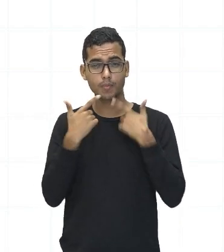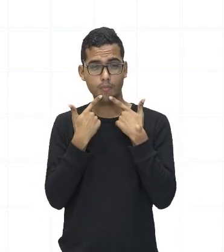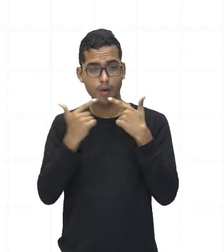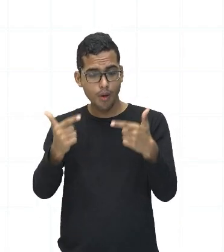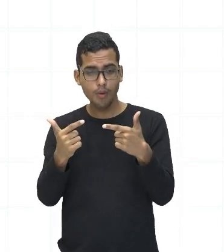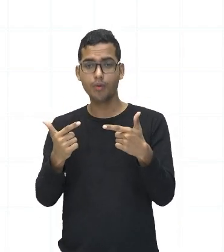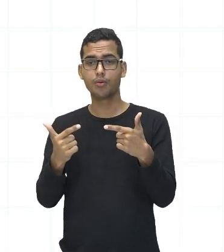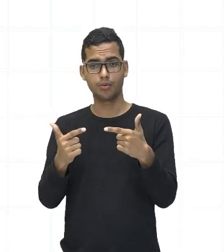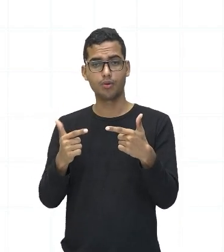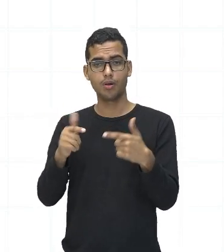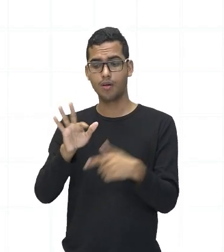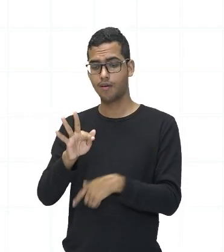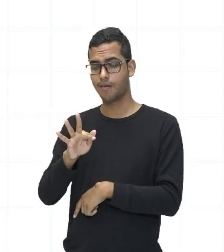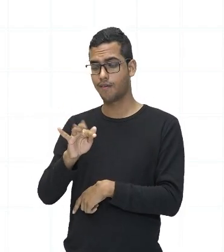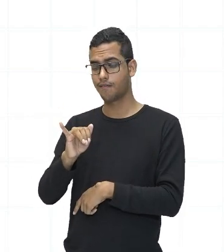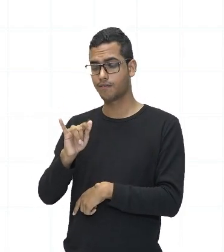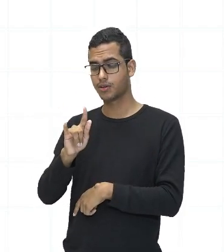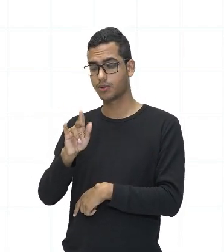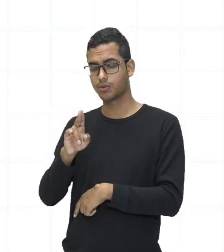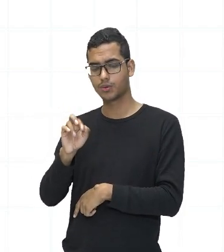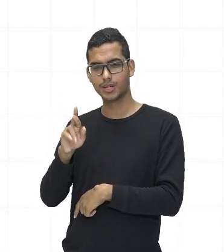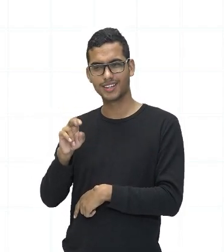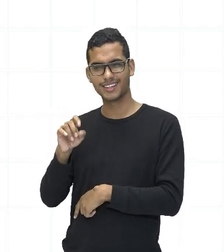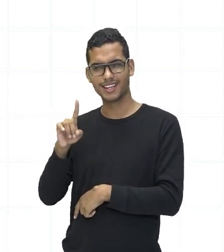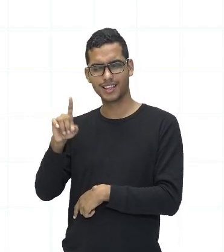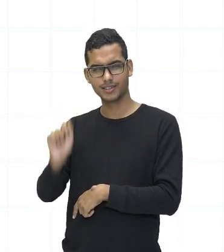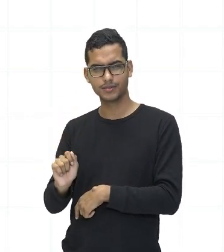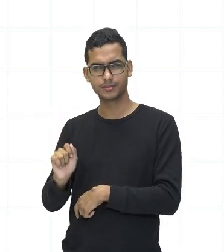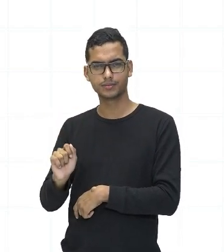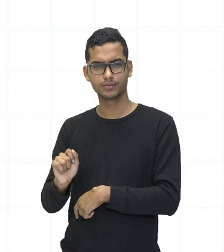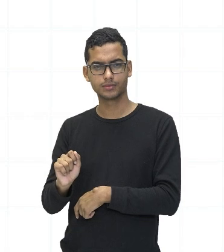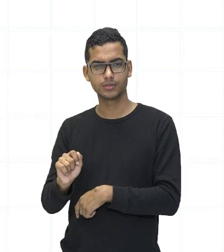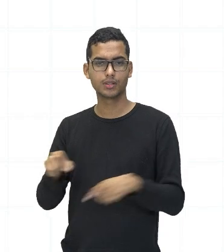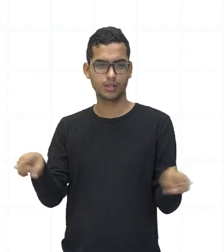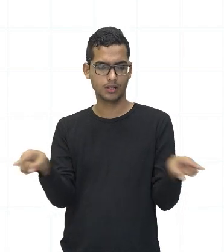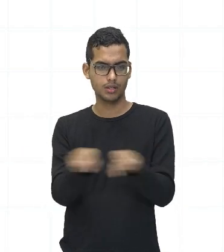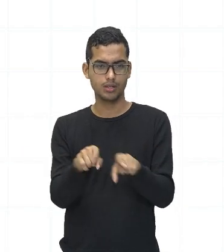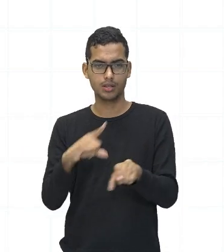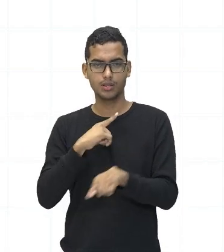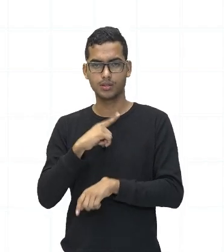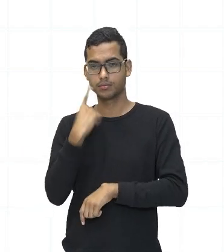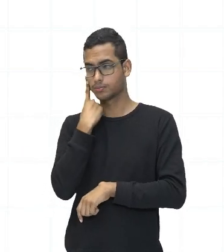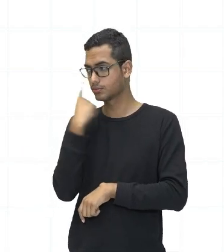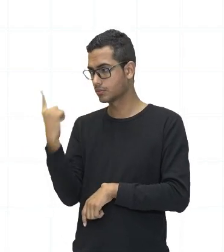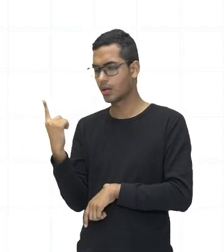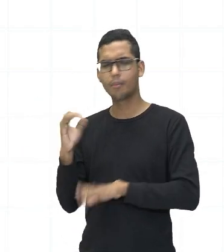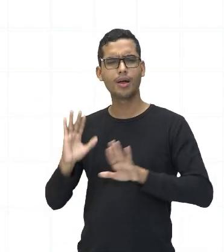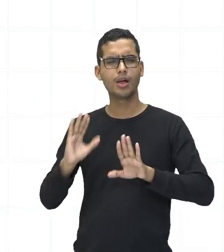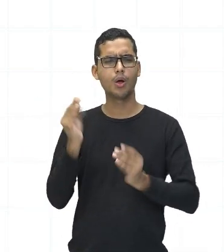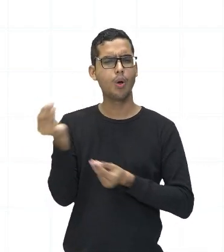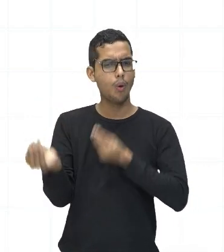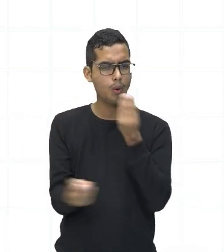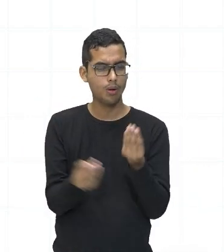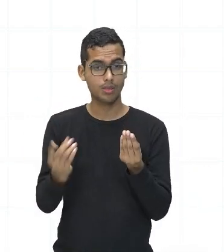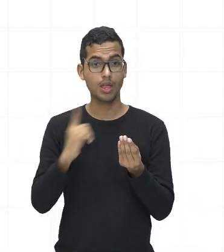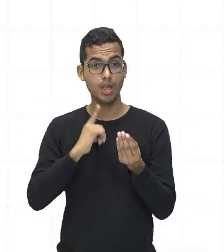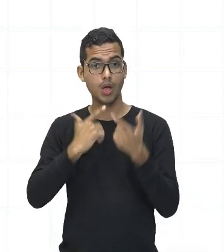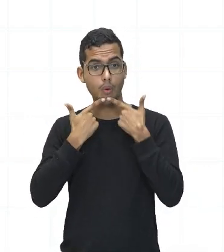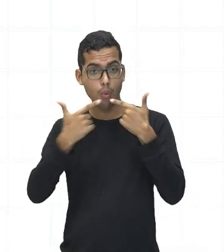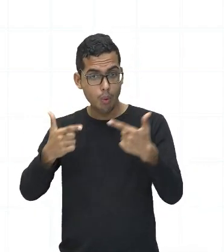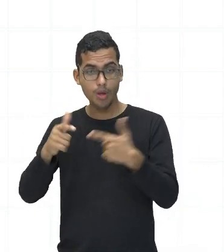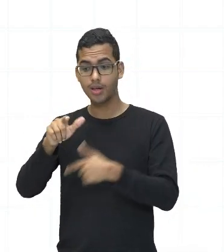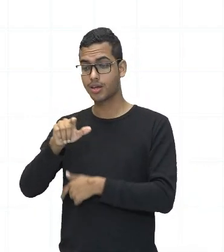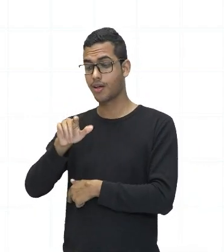Nesse cartaz, tem linguagem figurada? Se sim, como? Então, vamos dizer, sim, tem linguagem figurada sim. Por